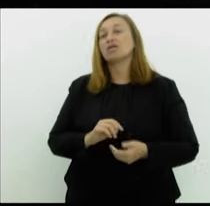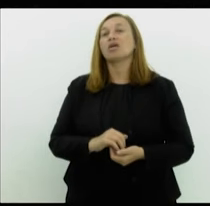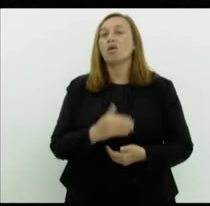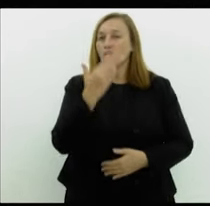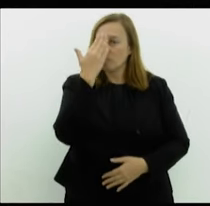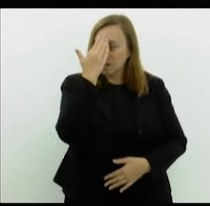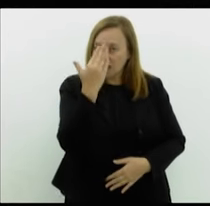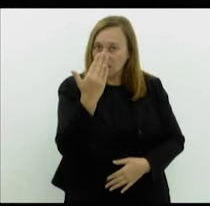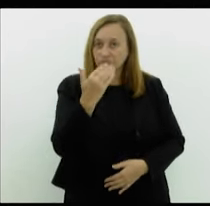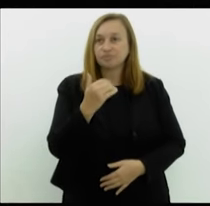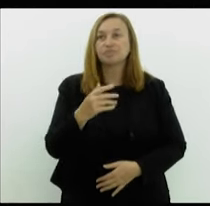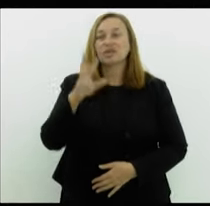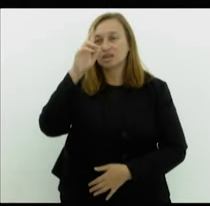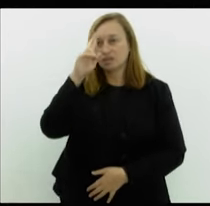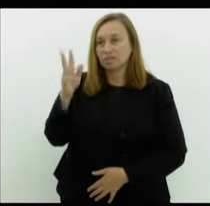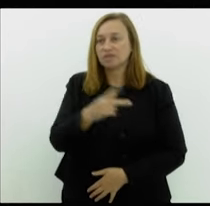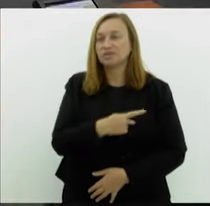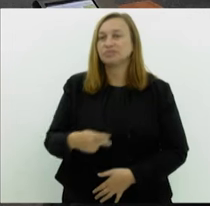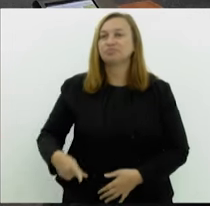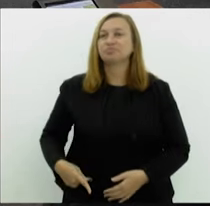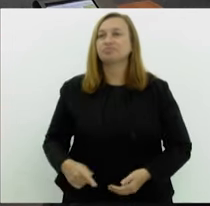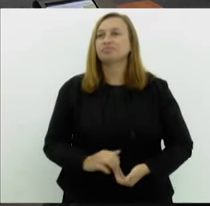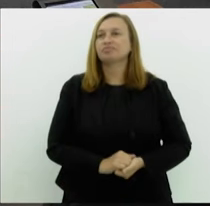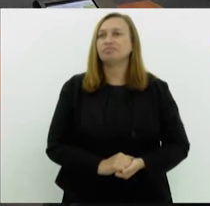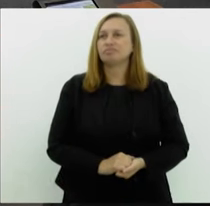Muito obrigado, senhor presidente.